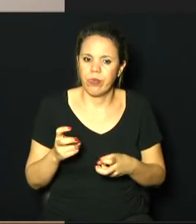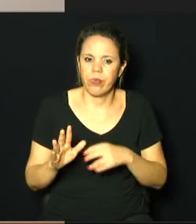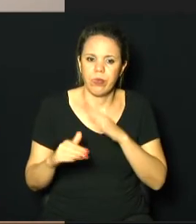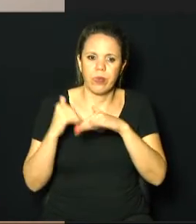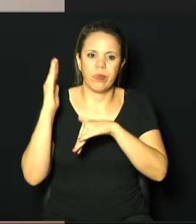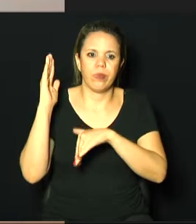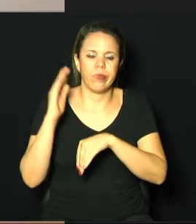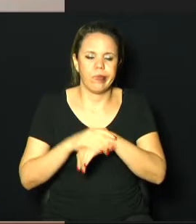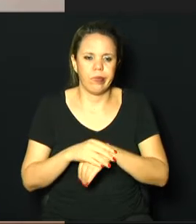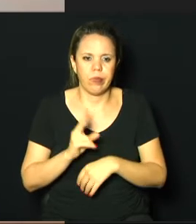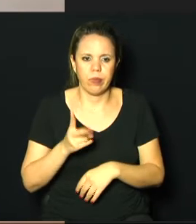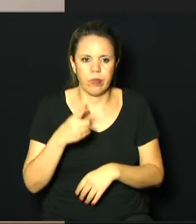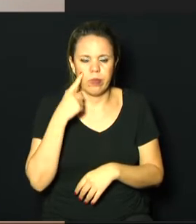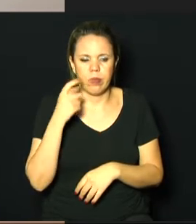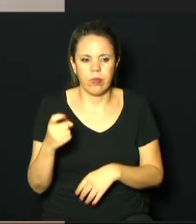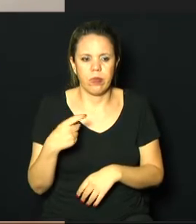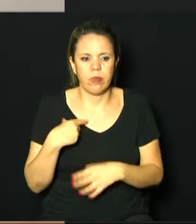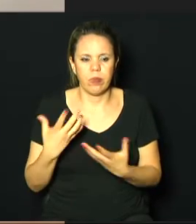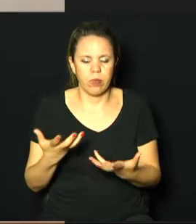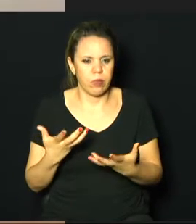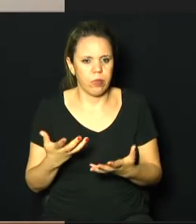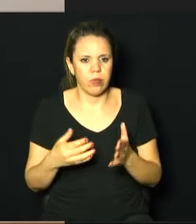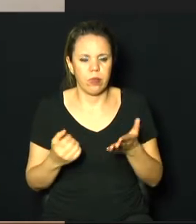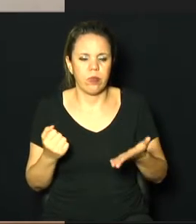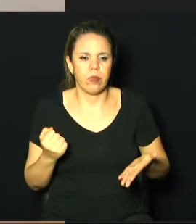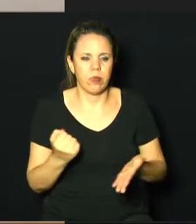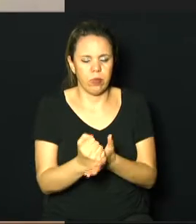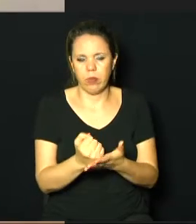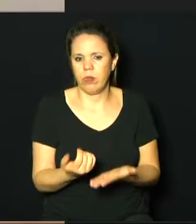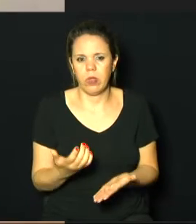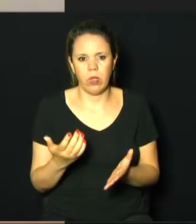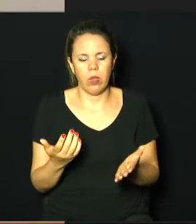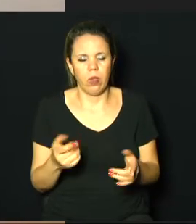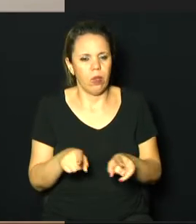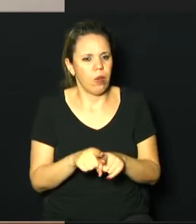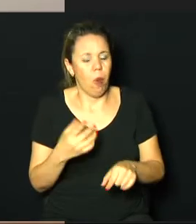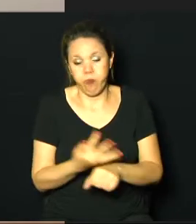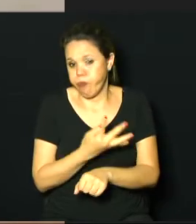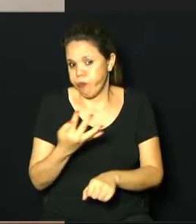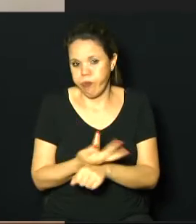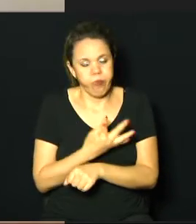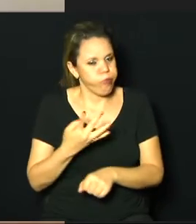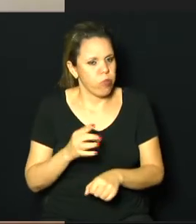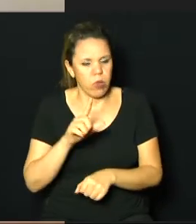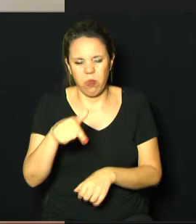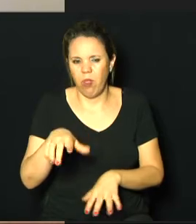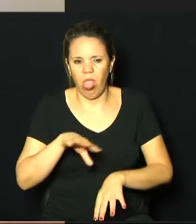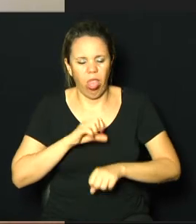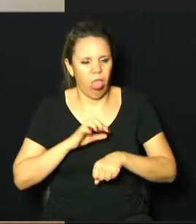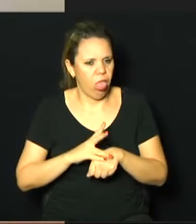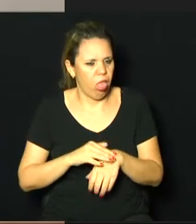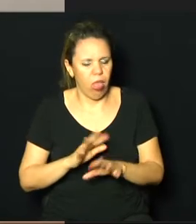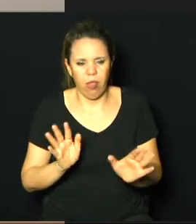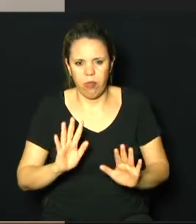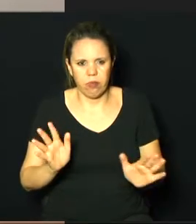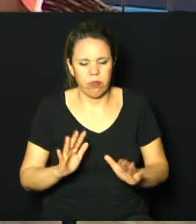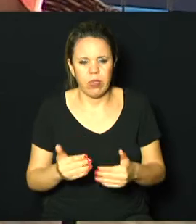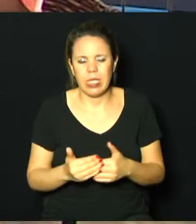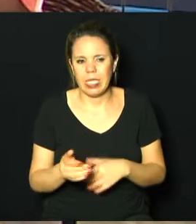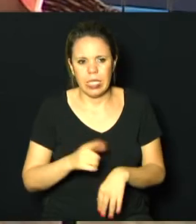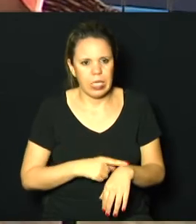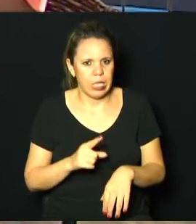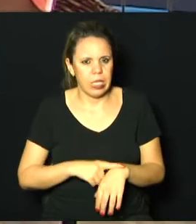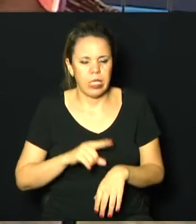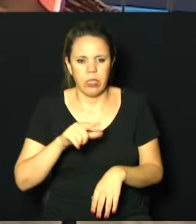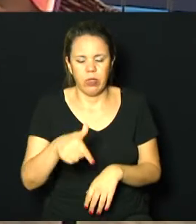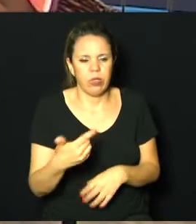além, é sempre interessante eu buscar ajuda para que isso não acumule e eu, de fato, adoeça, né? E aí leva um pouco mais de tempo